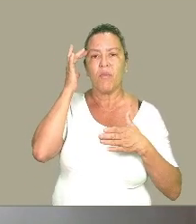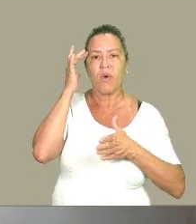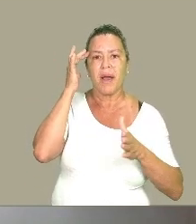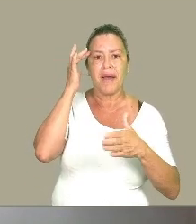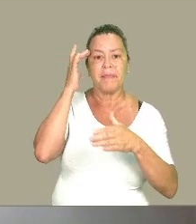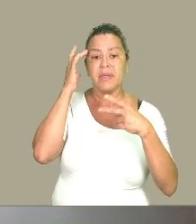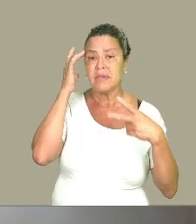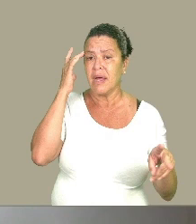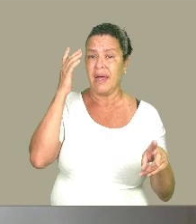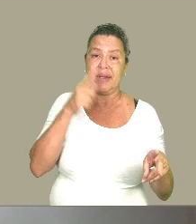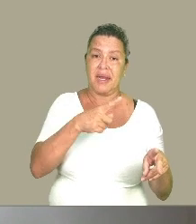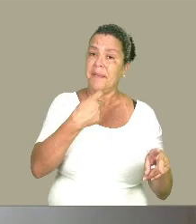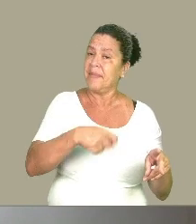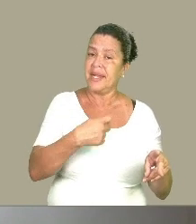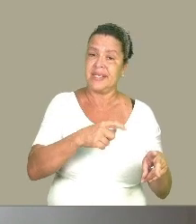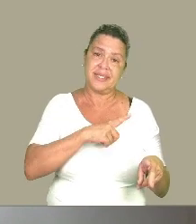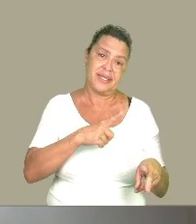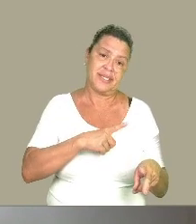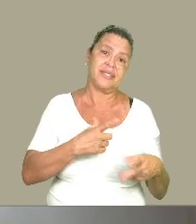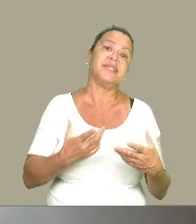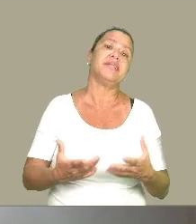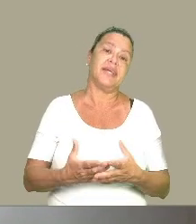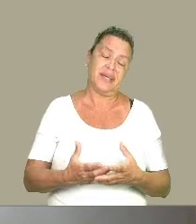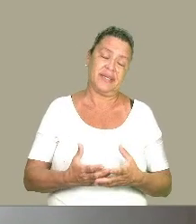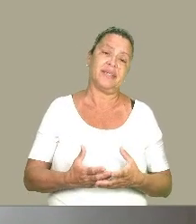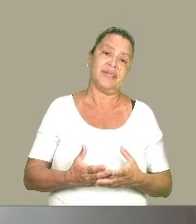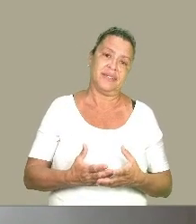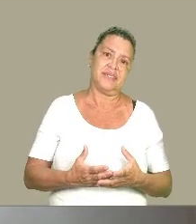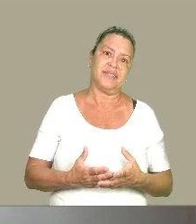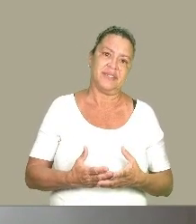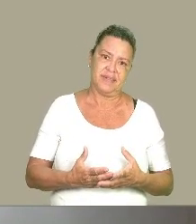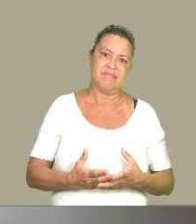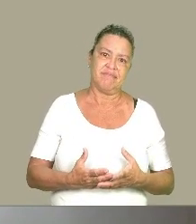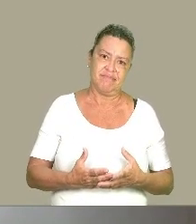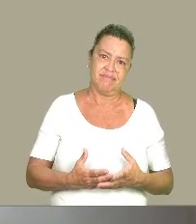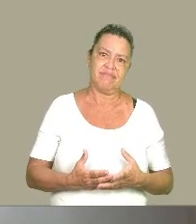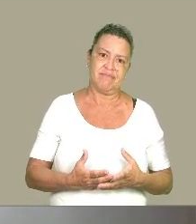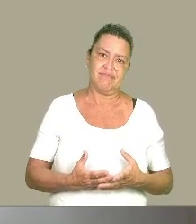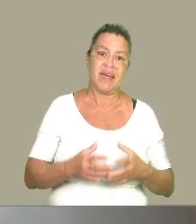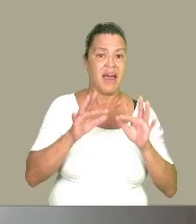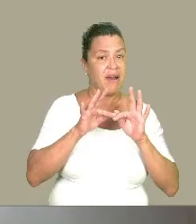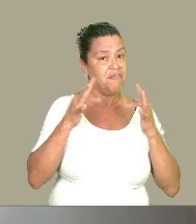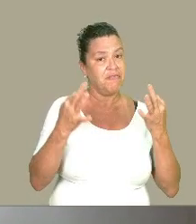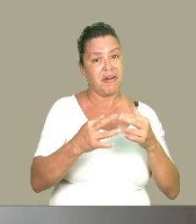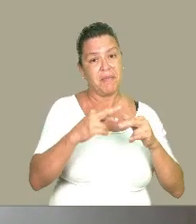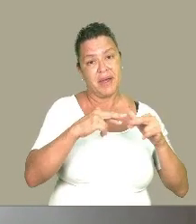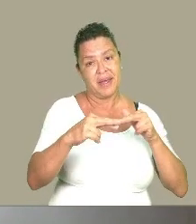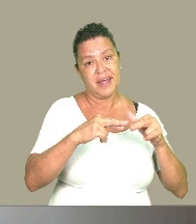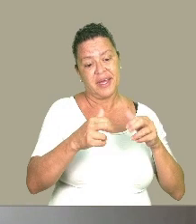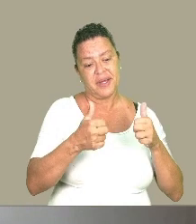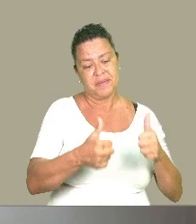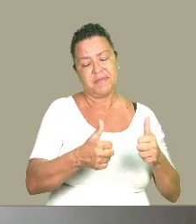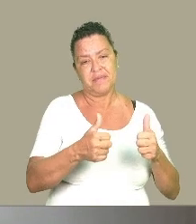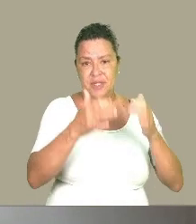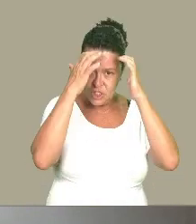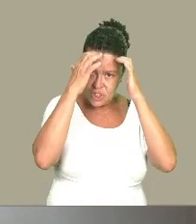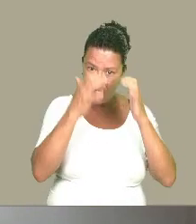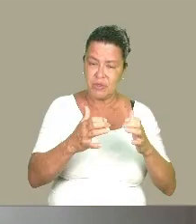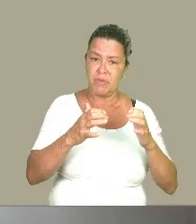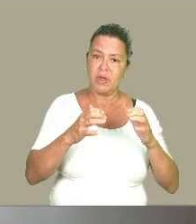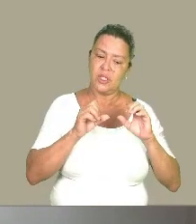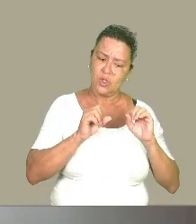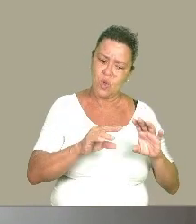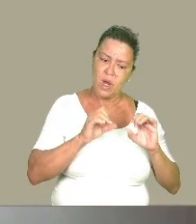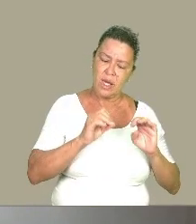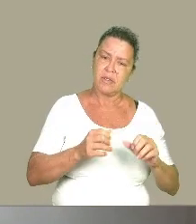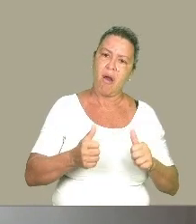essas crianças precisarão ter. E o norte que elas precisarão ter é de uma relação de respeito, de educação